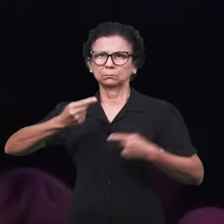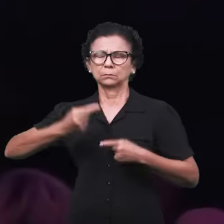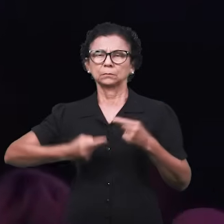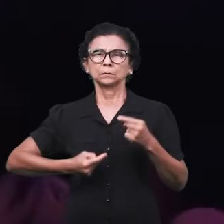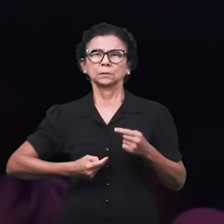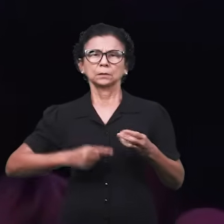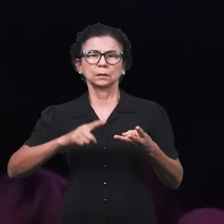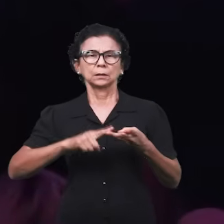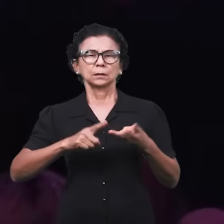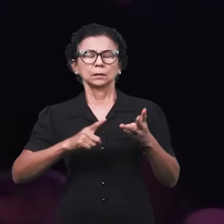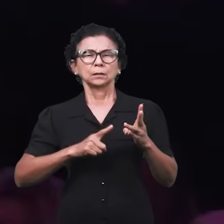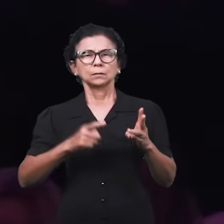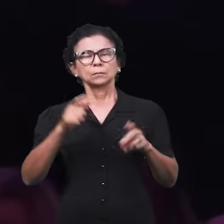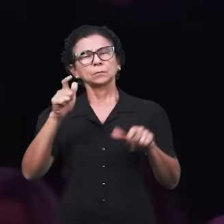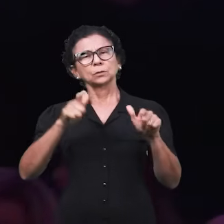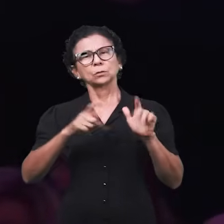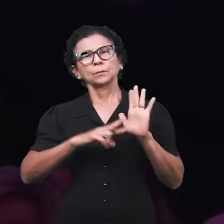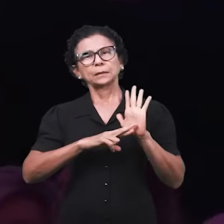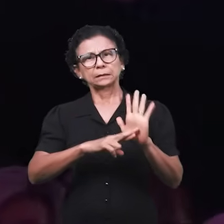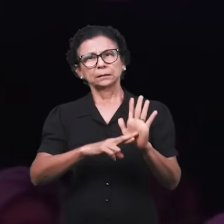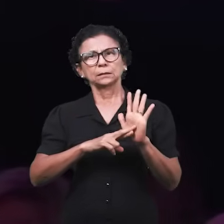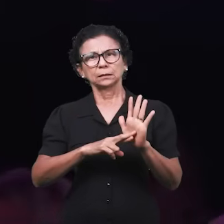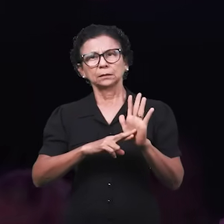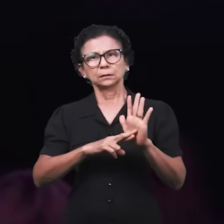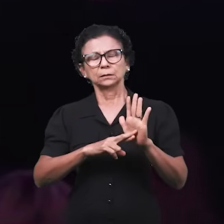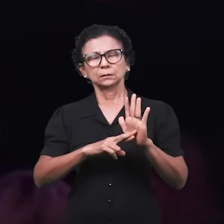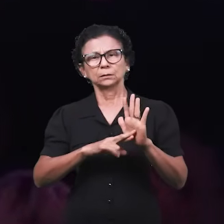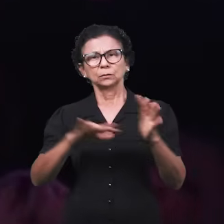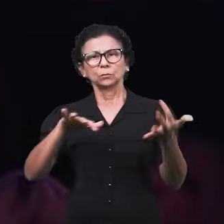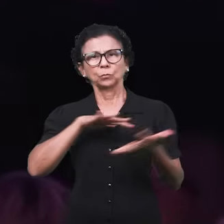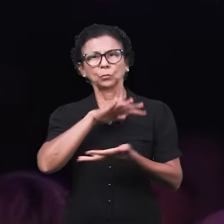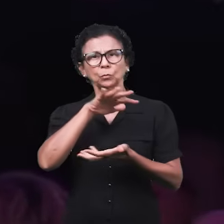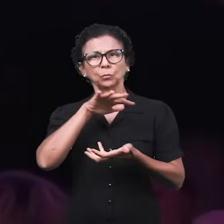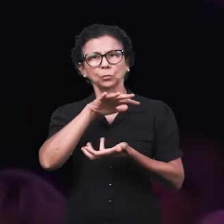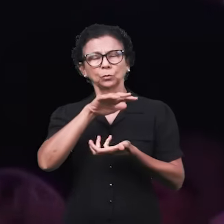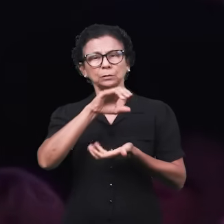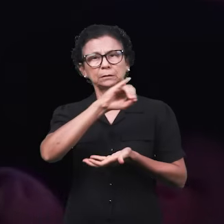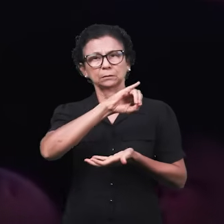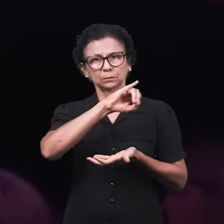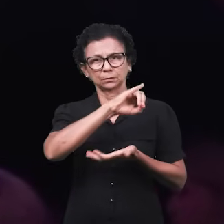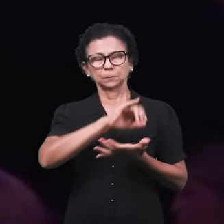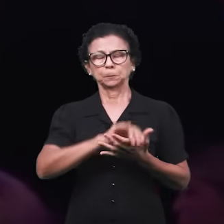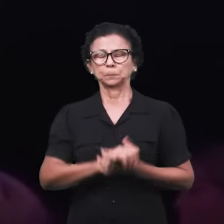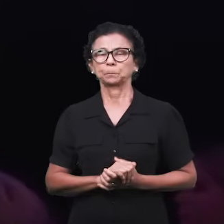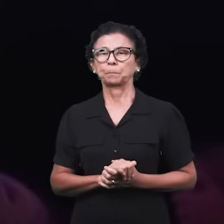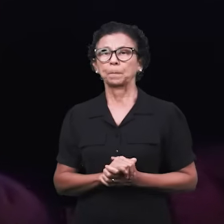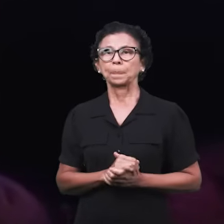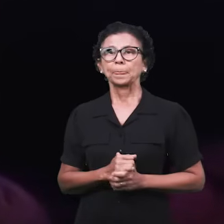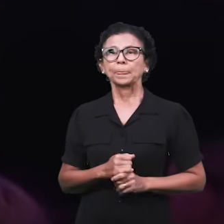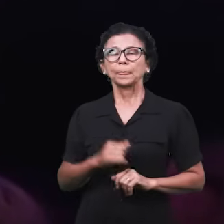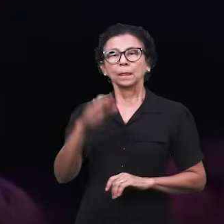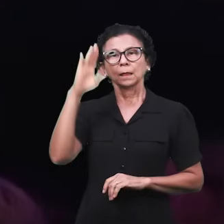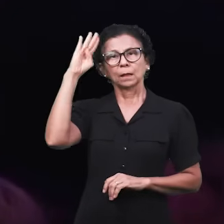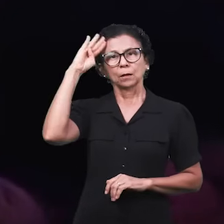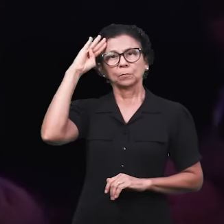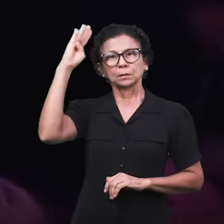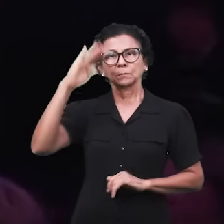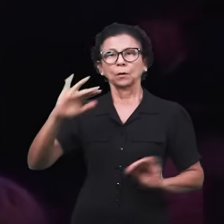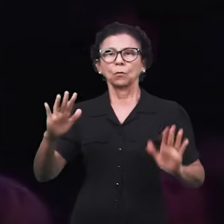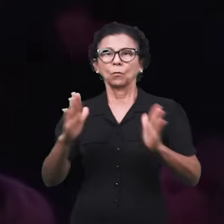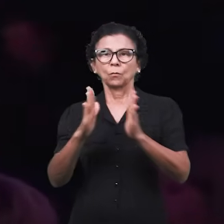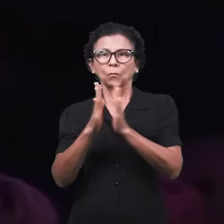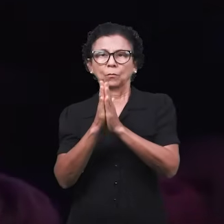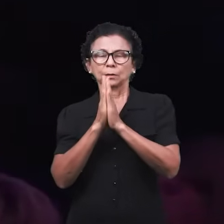e representantes internacionais. Nesta edição, o tema destacou a oração como